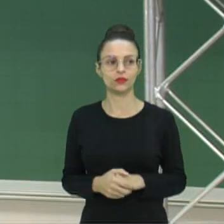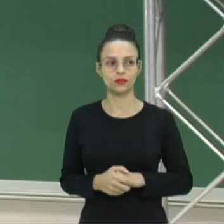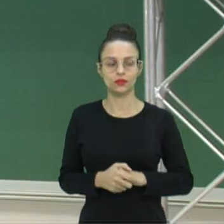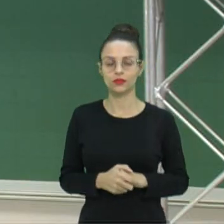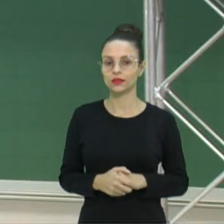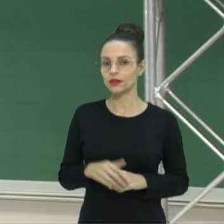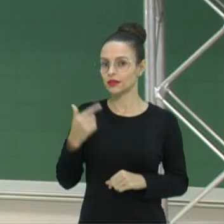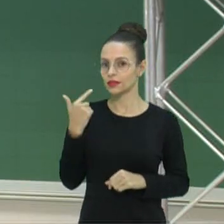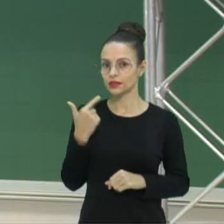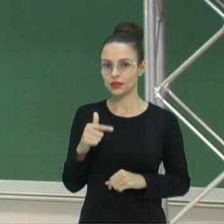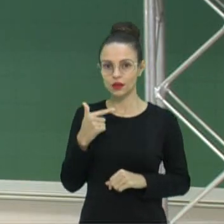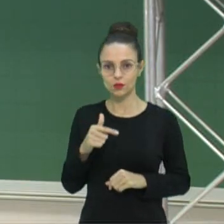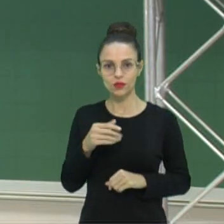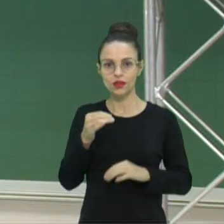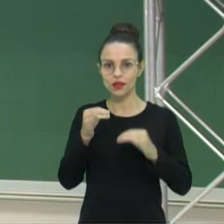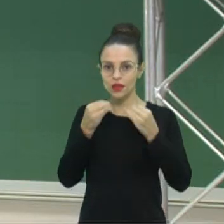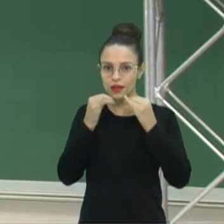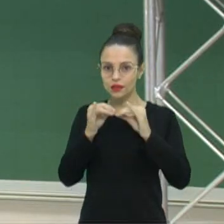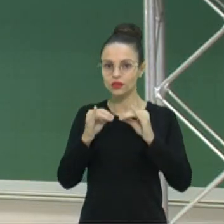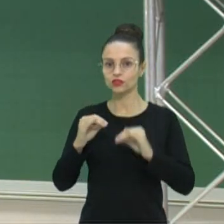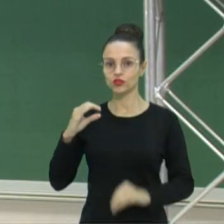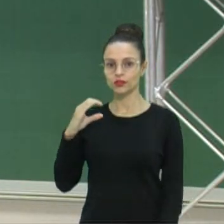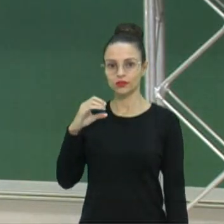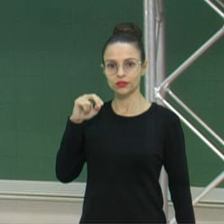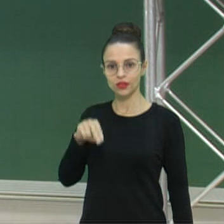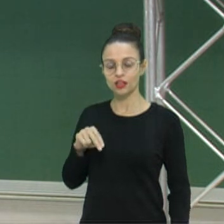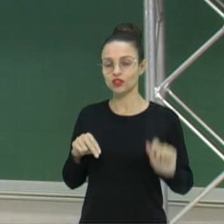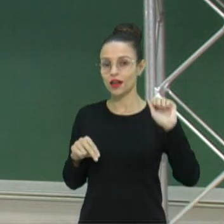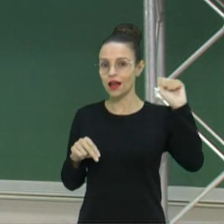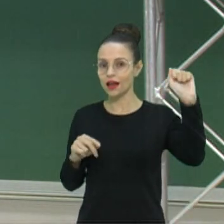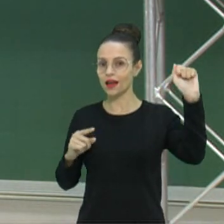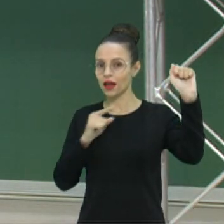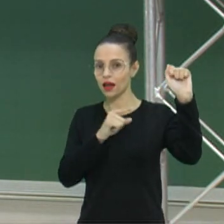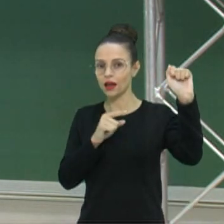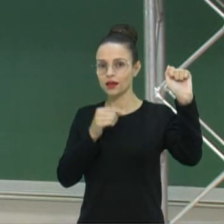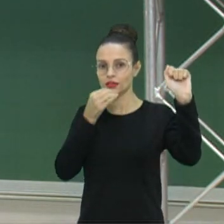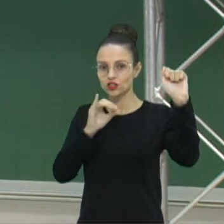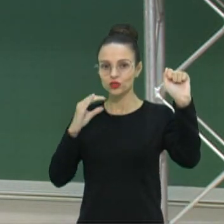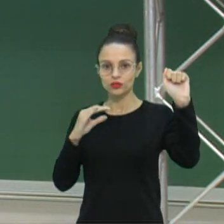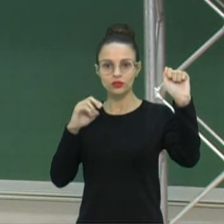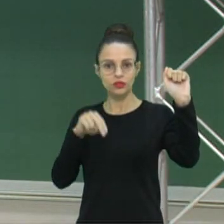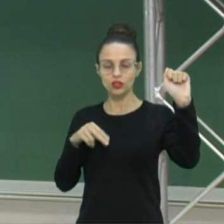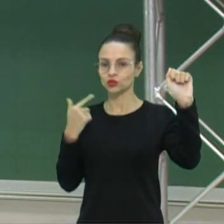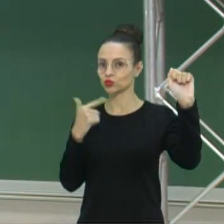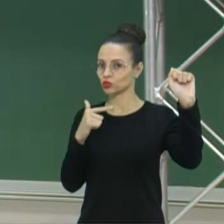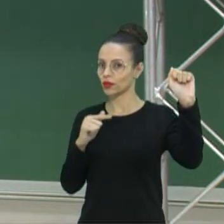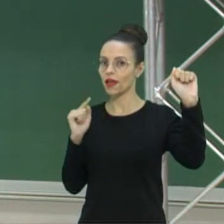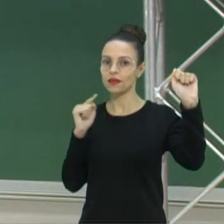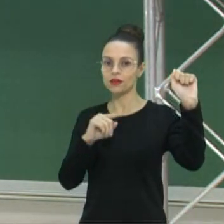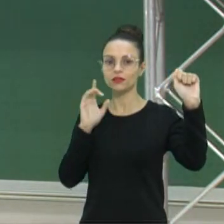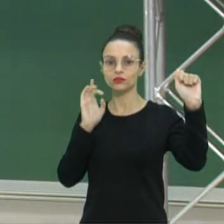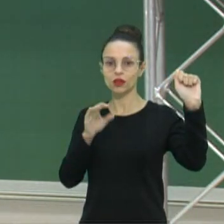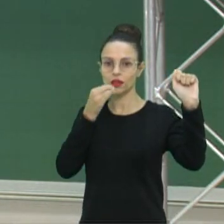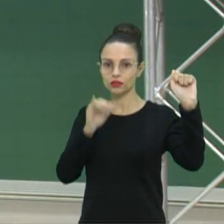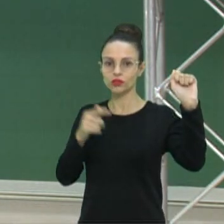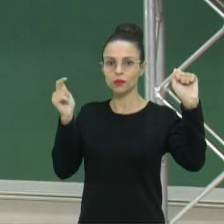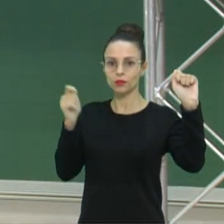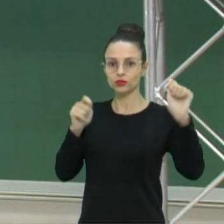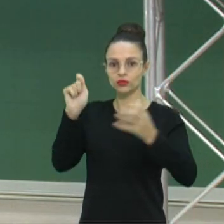ter energia cinética aqui no ponto A, ou seja, essa parte de cima aqui, eu vou ter apenas energia